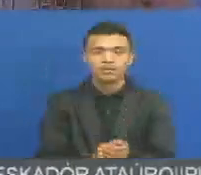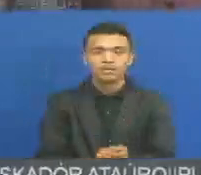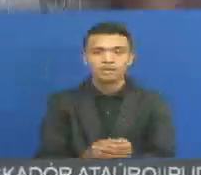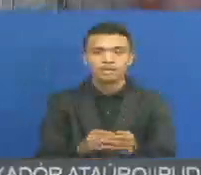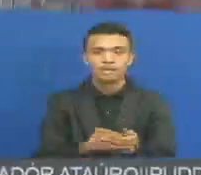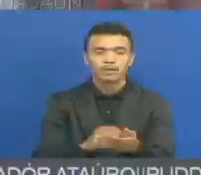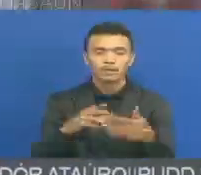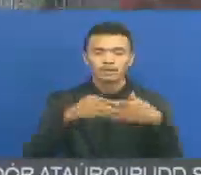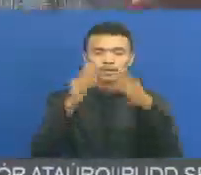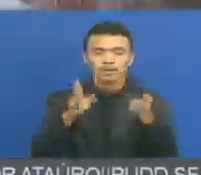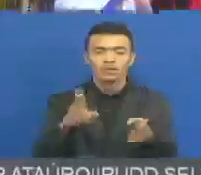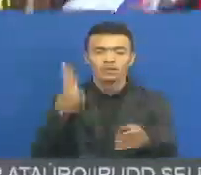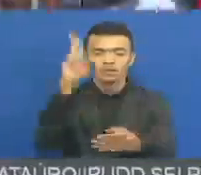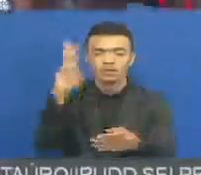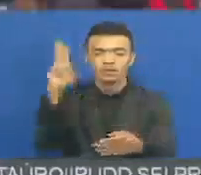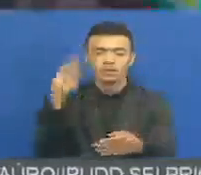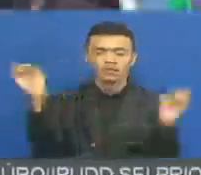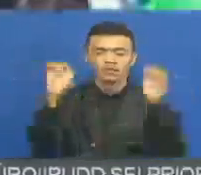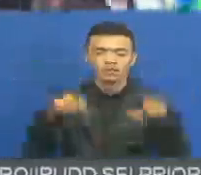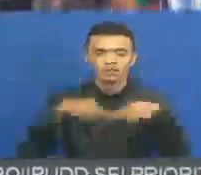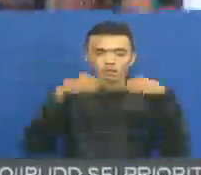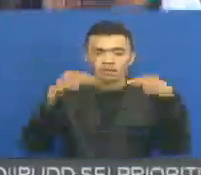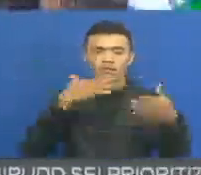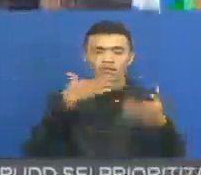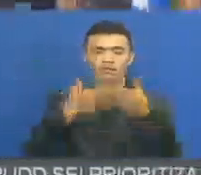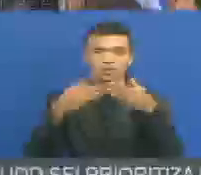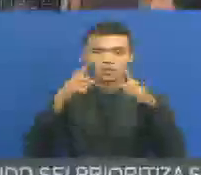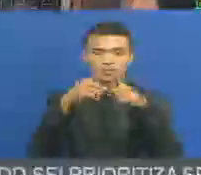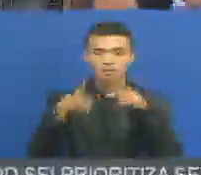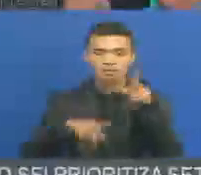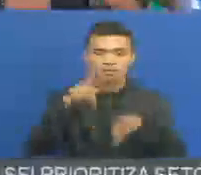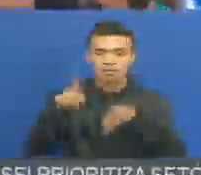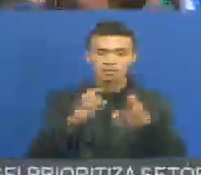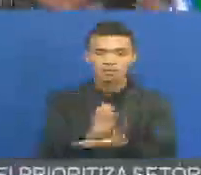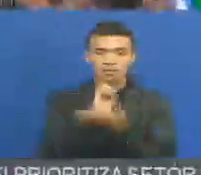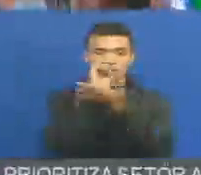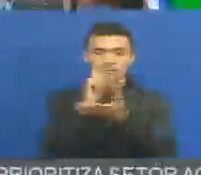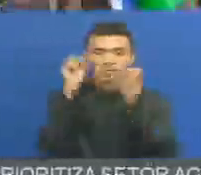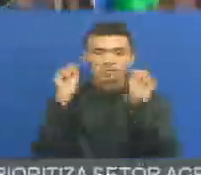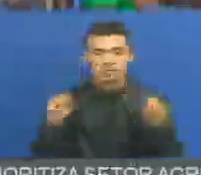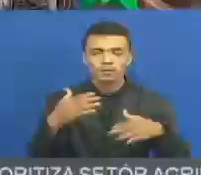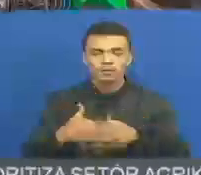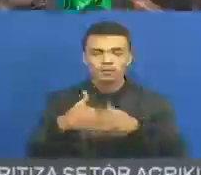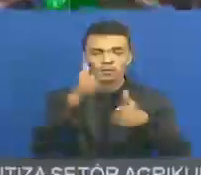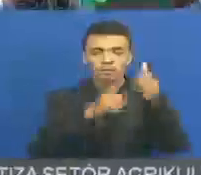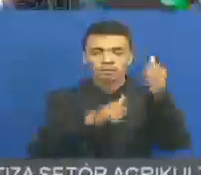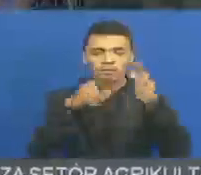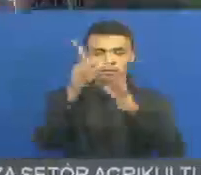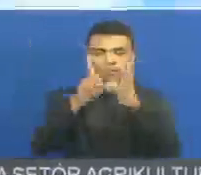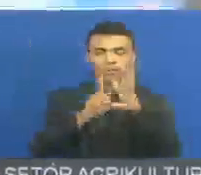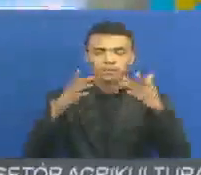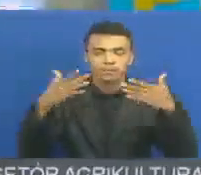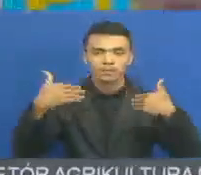ne autoridade raioa usa, la fo benefício ba povo ekusi, nune bele processo tuirdalan legal nebe